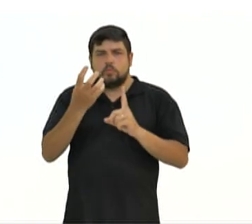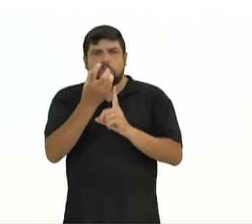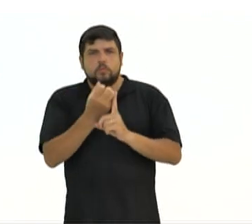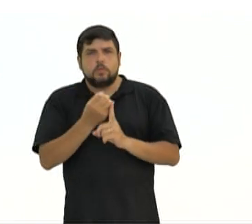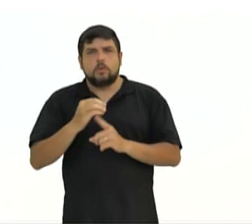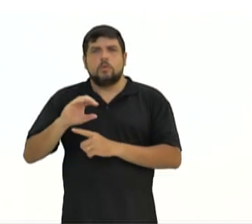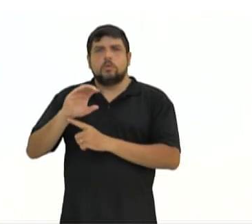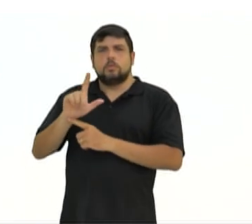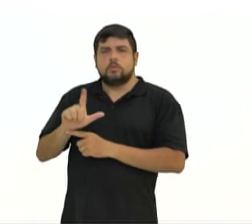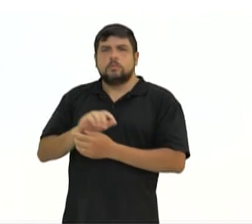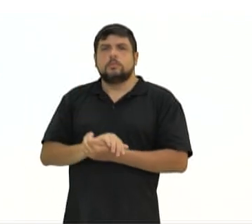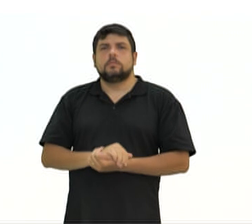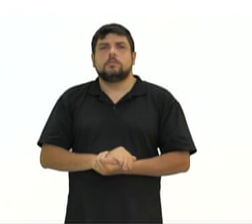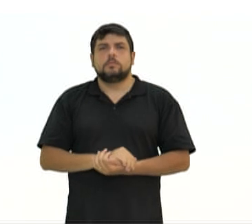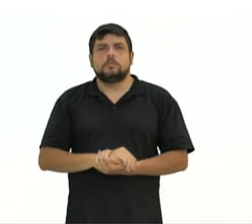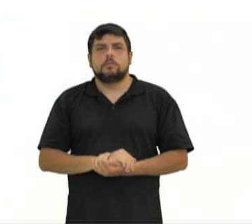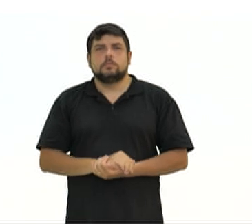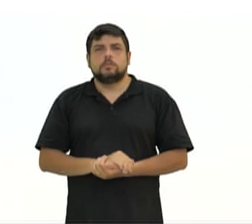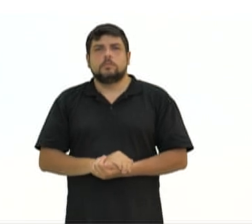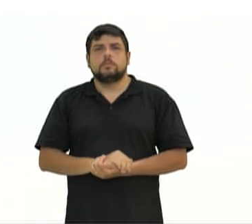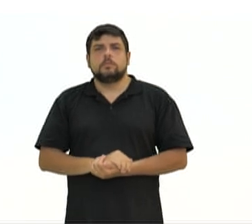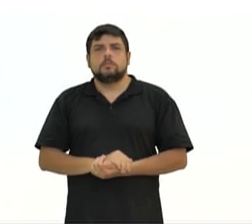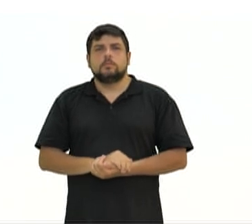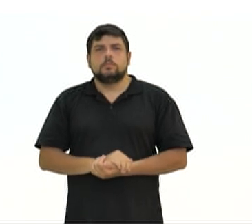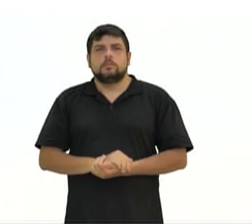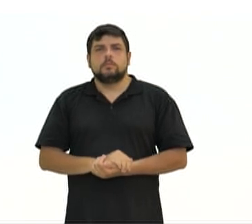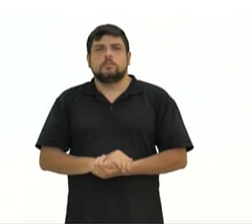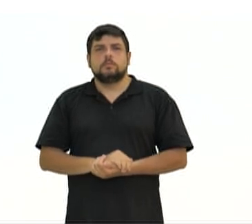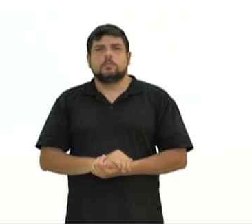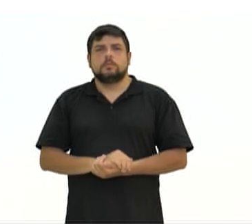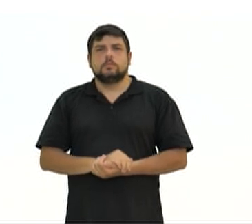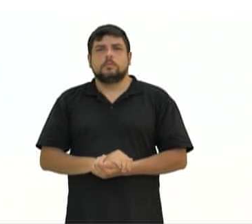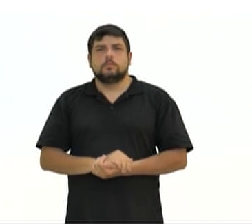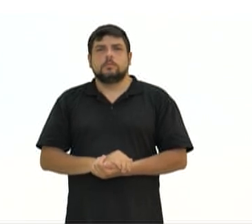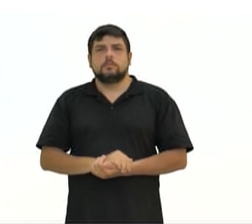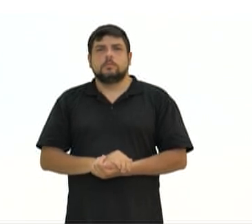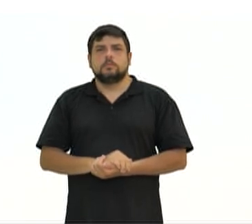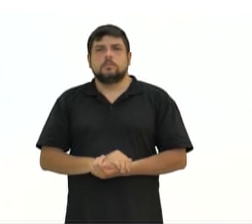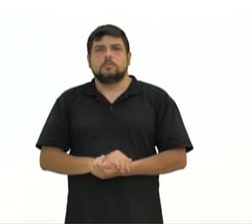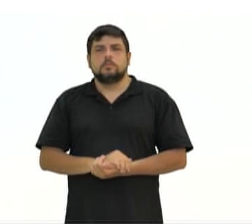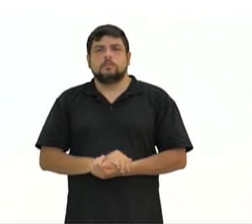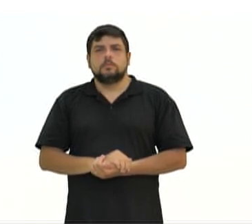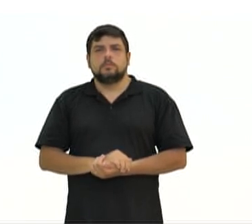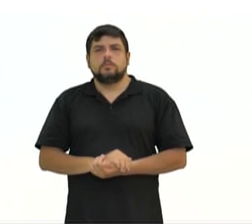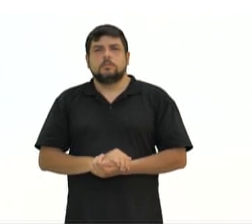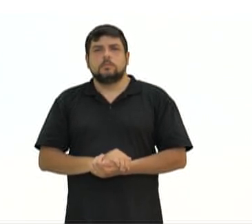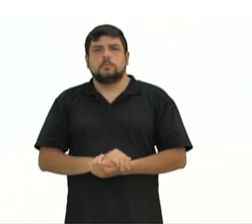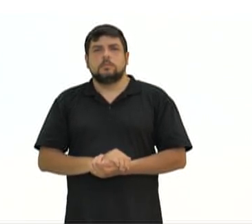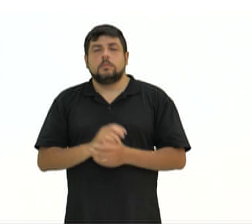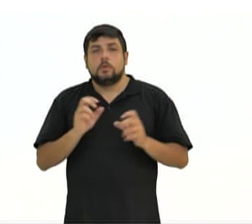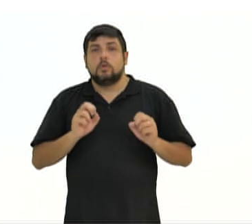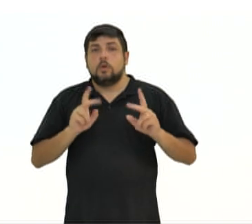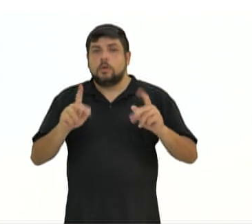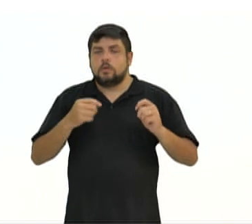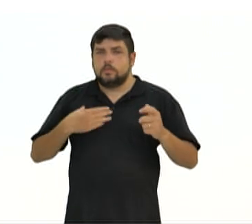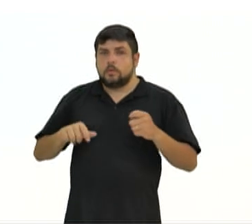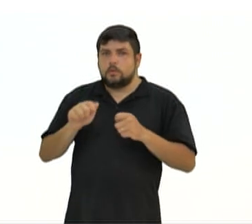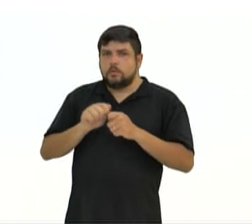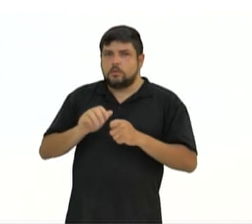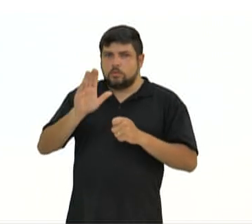então 2Cl2 formando Cl2 gasoso mais 2 elétrons. Tendo feito isso, e como a gente tem aqui